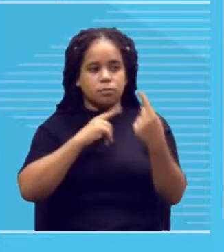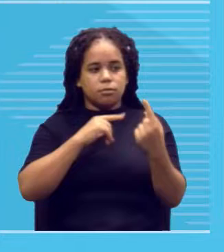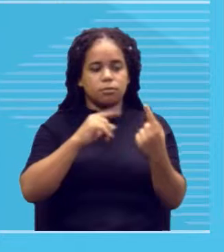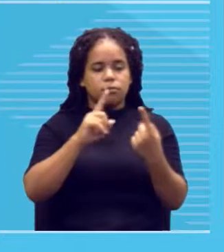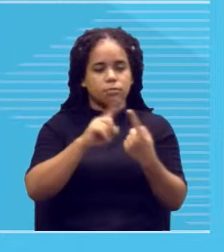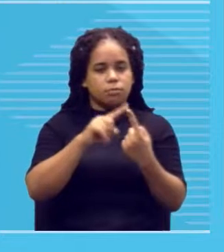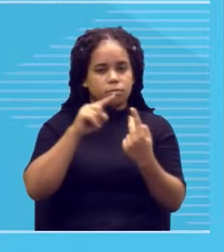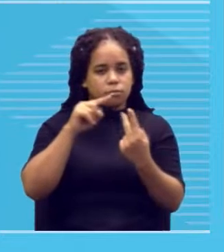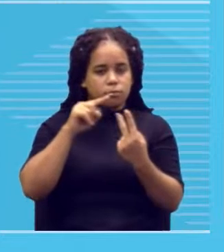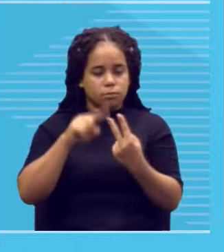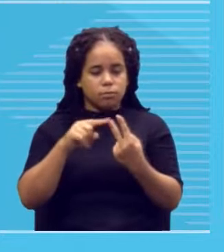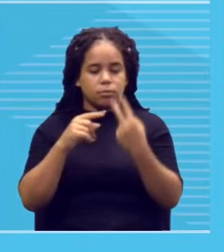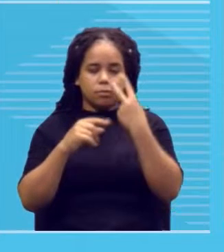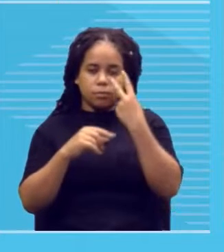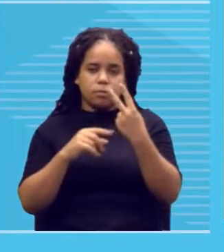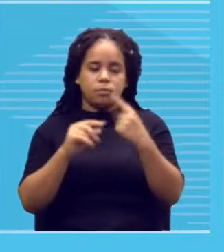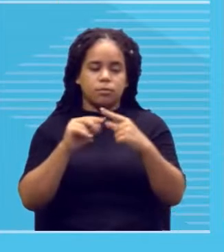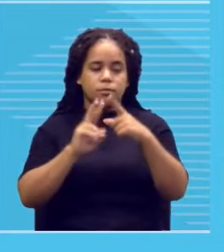né